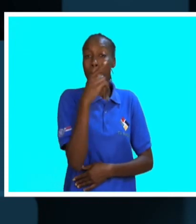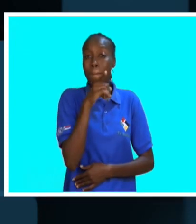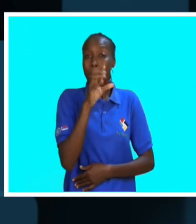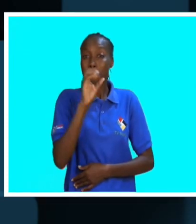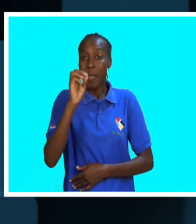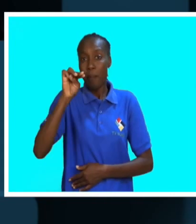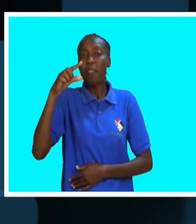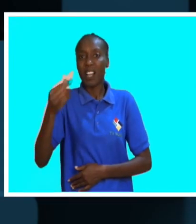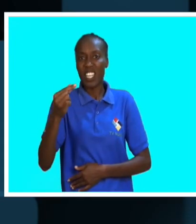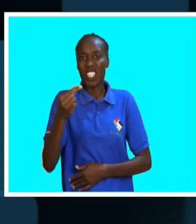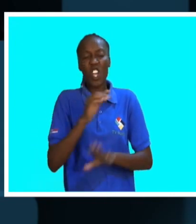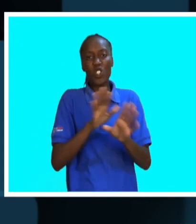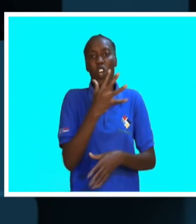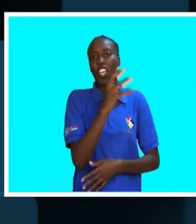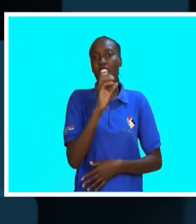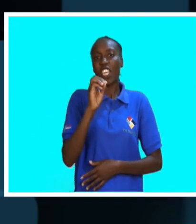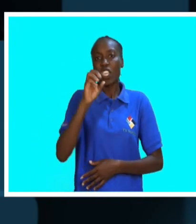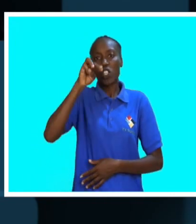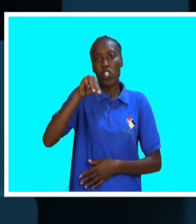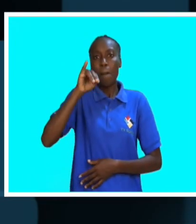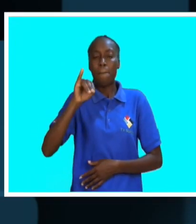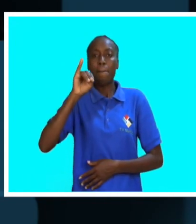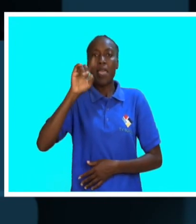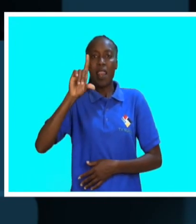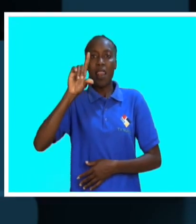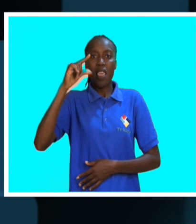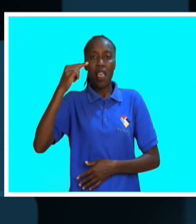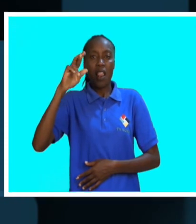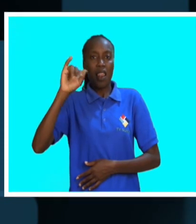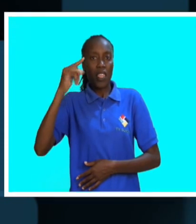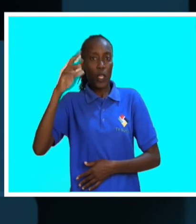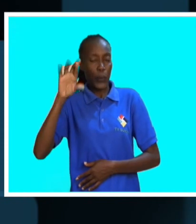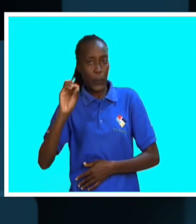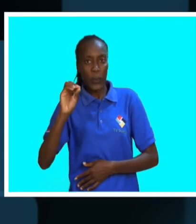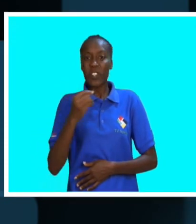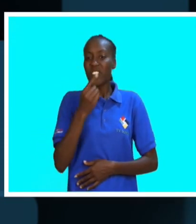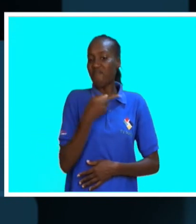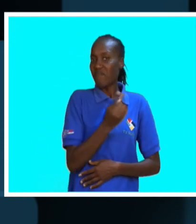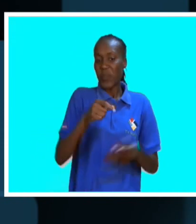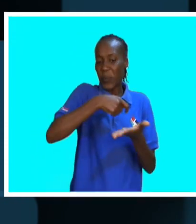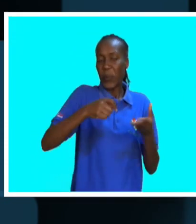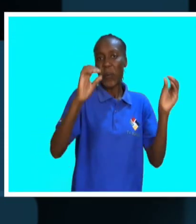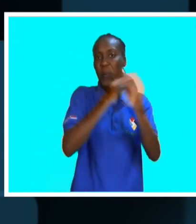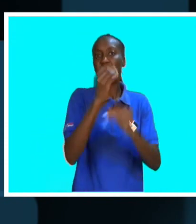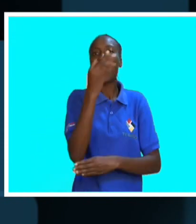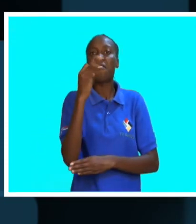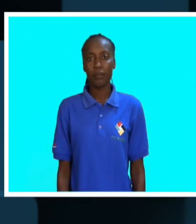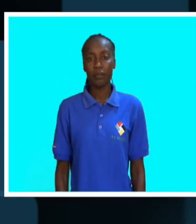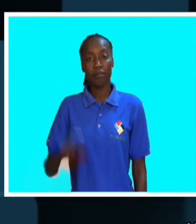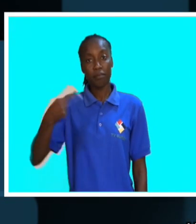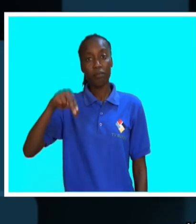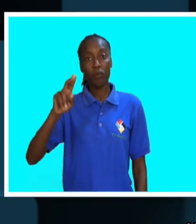mililitros, anda por aí, não menos do que mil meticais em farmácias privadas. E não existe nas farmácias públicas.